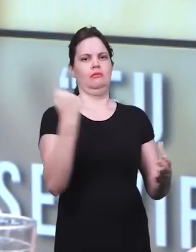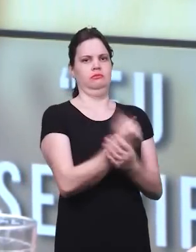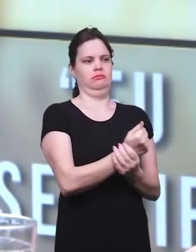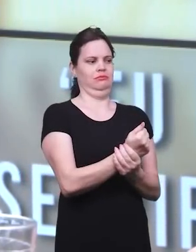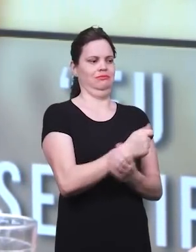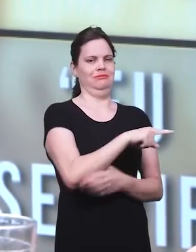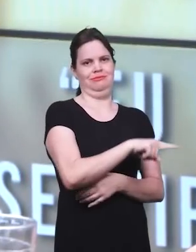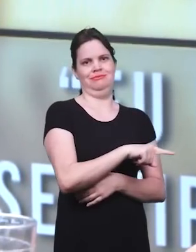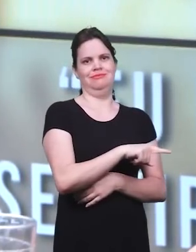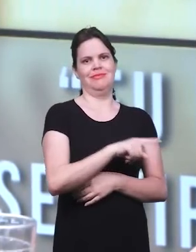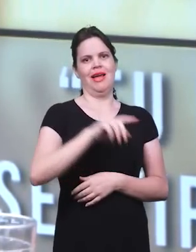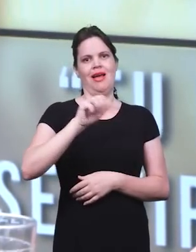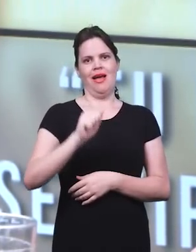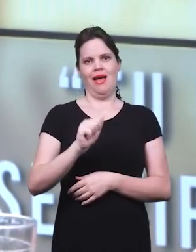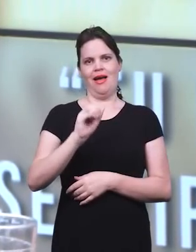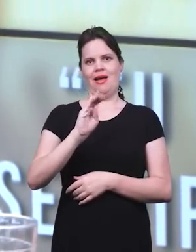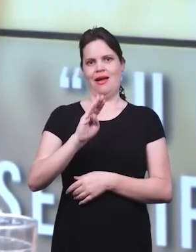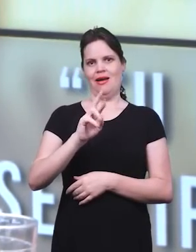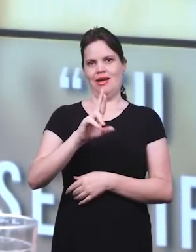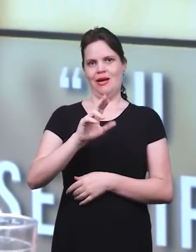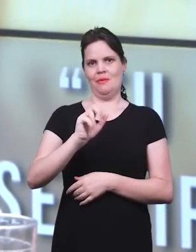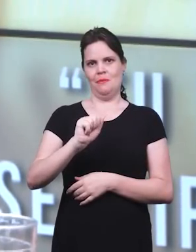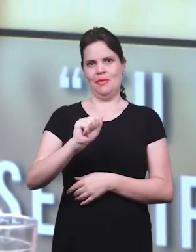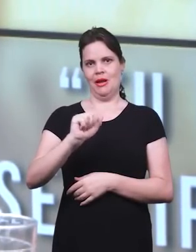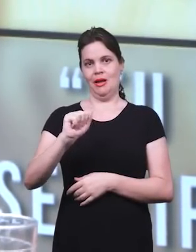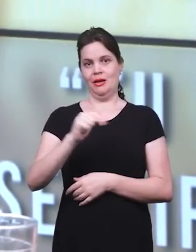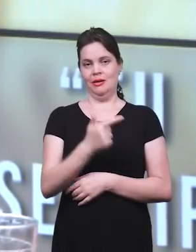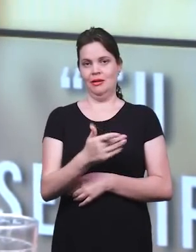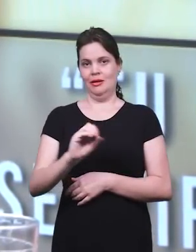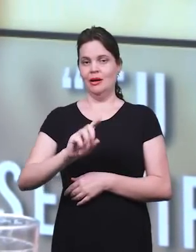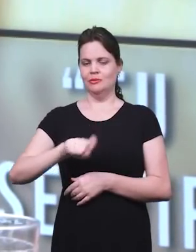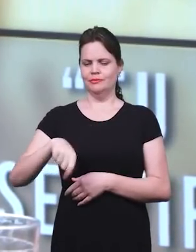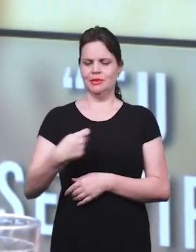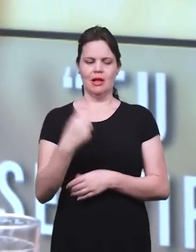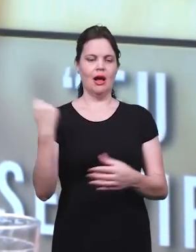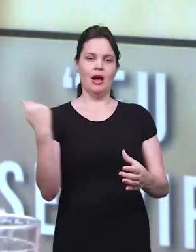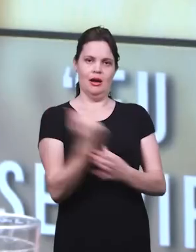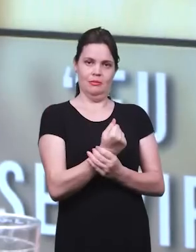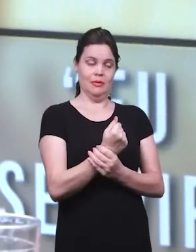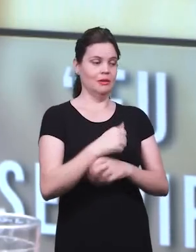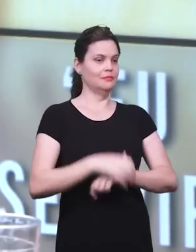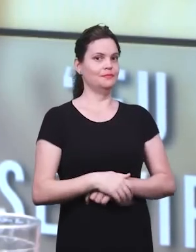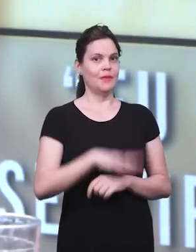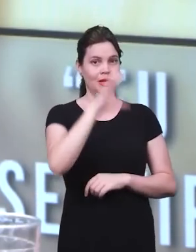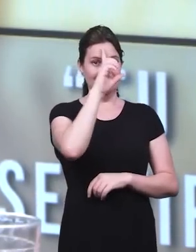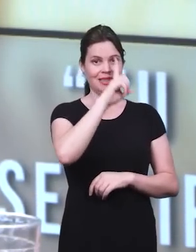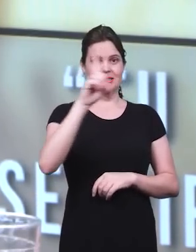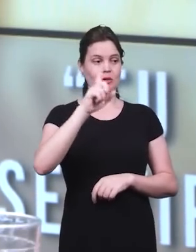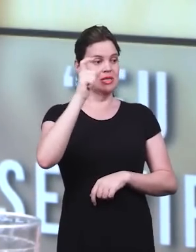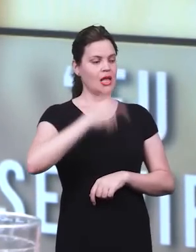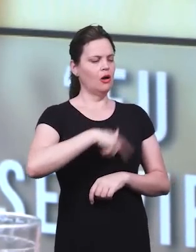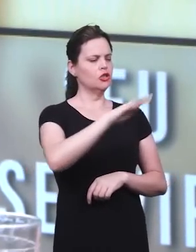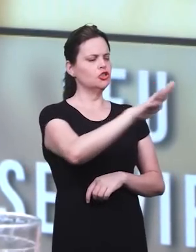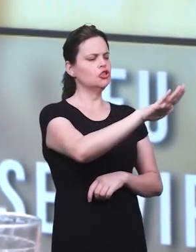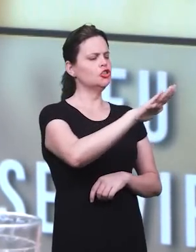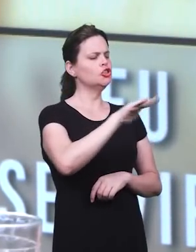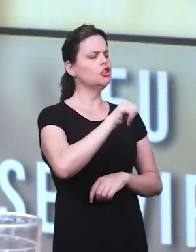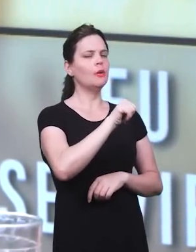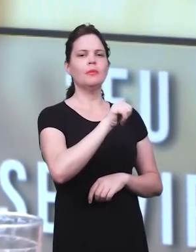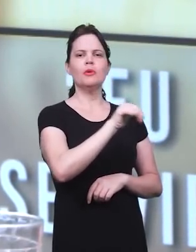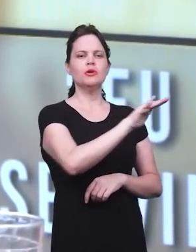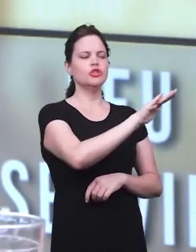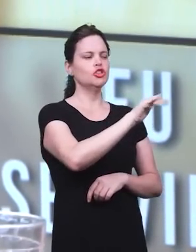Ele ainda não se chamava Abraão, ele chamava Abrão, e quando o Senhor se revelou a